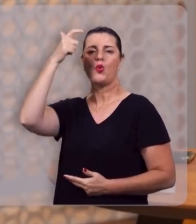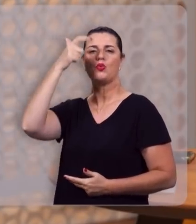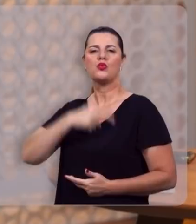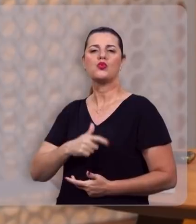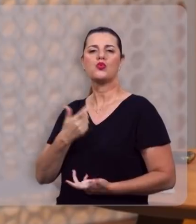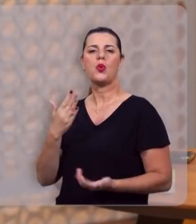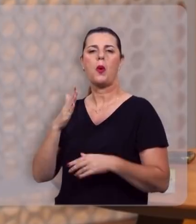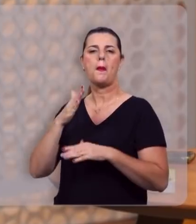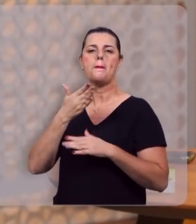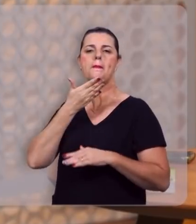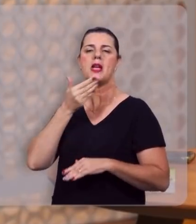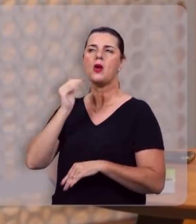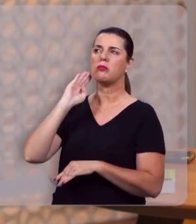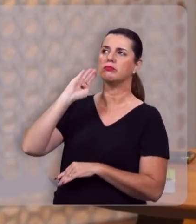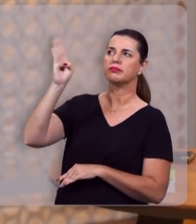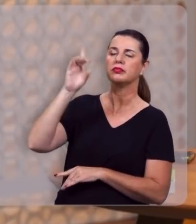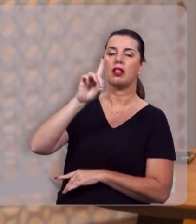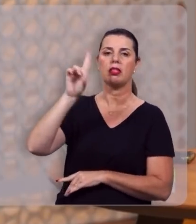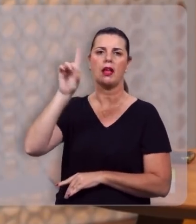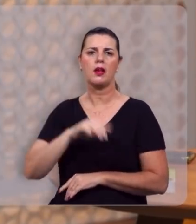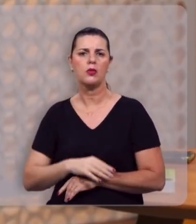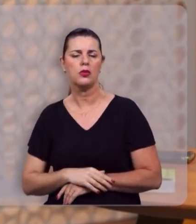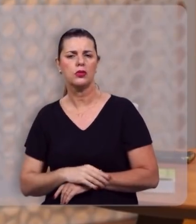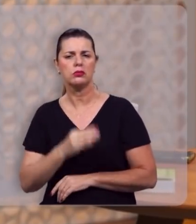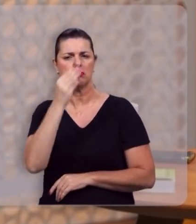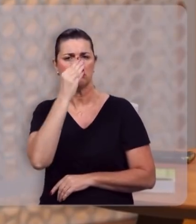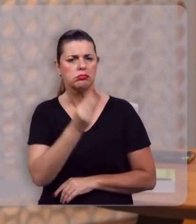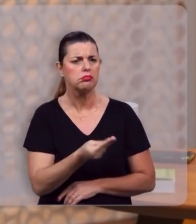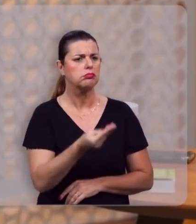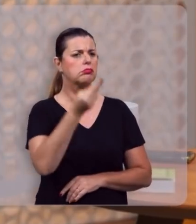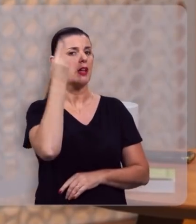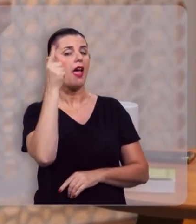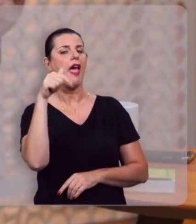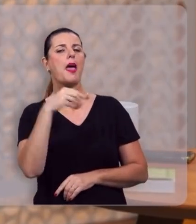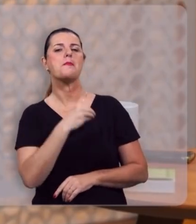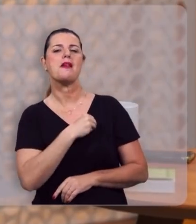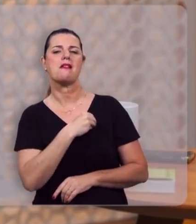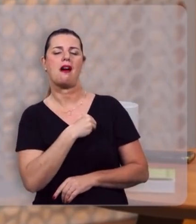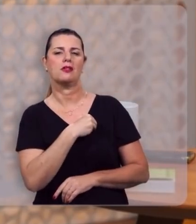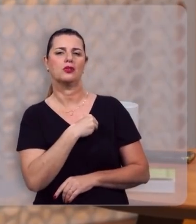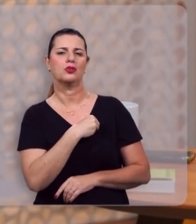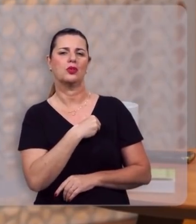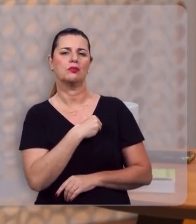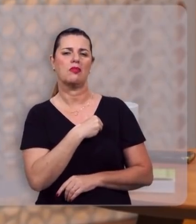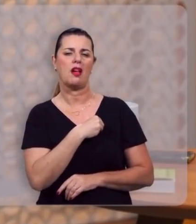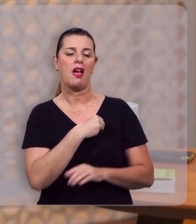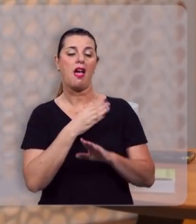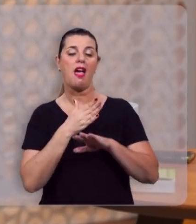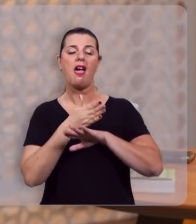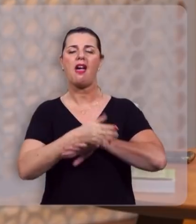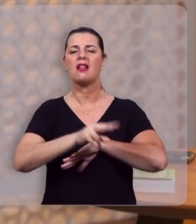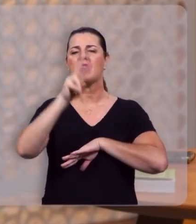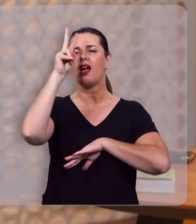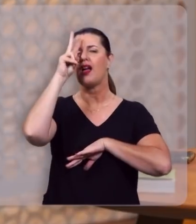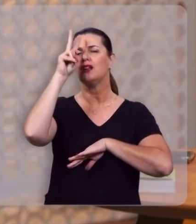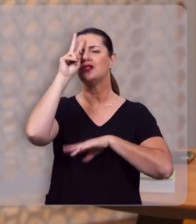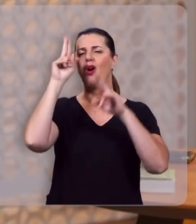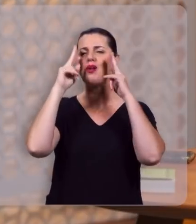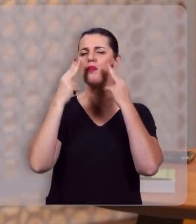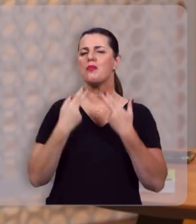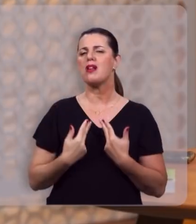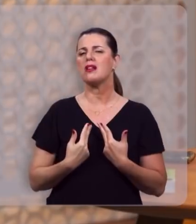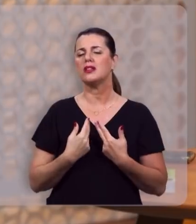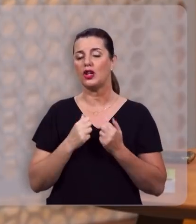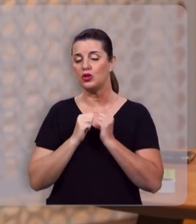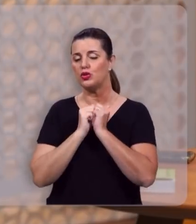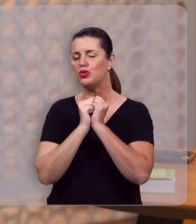própria divindade, quando ele vira as costas para Deus, aquilo que nós chamamos de pecado, entra na história da humanidade e ele traz